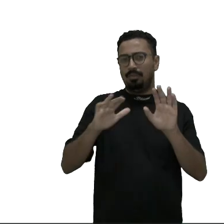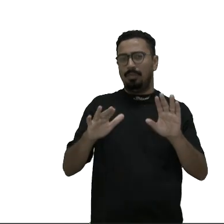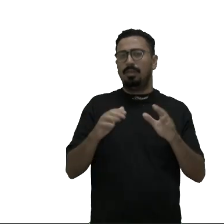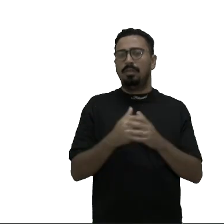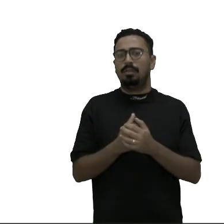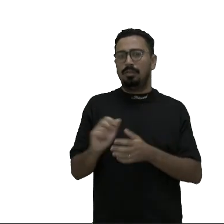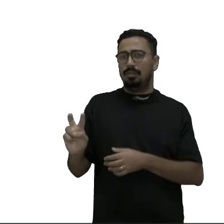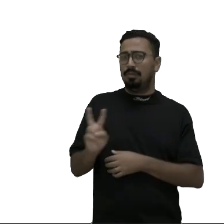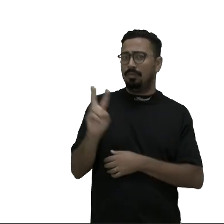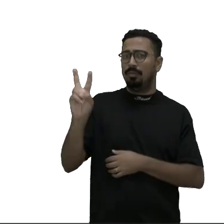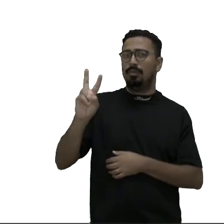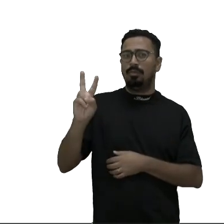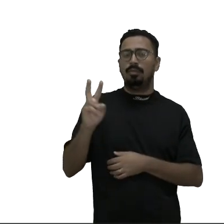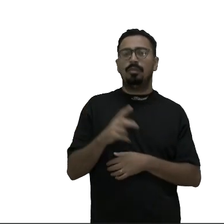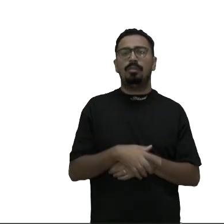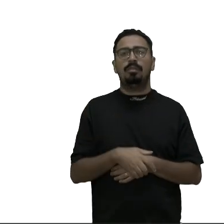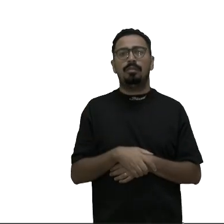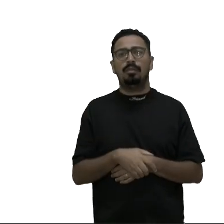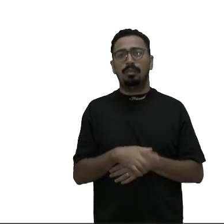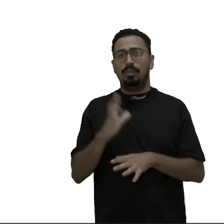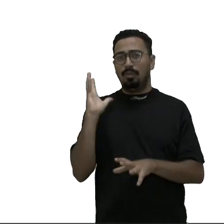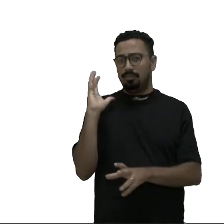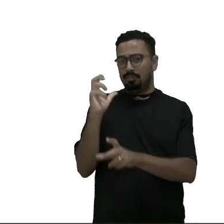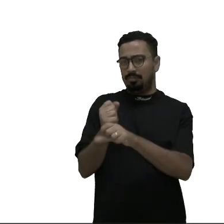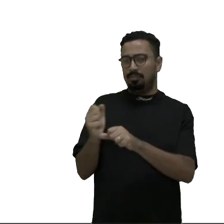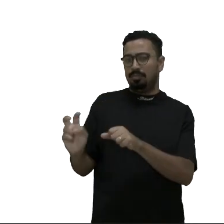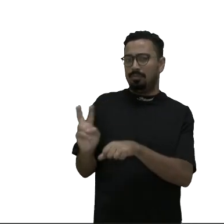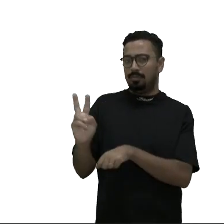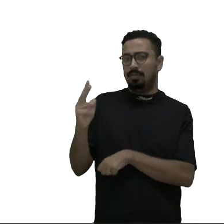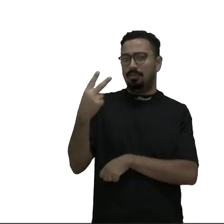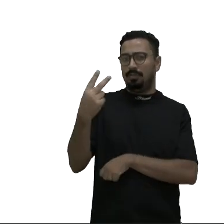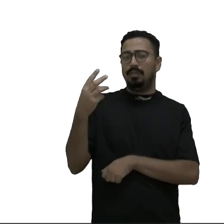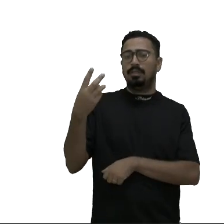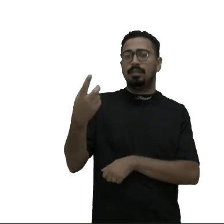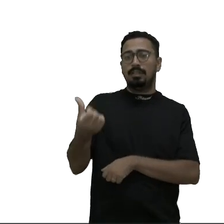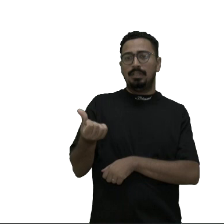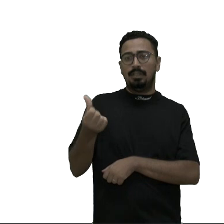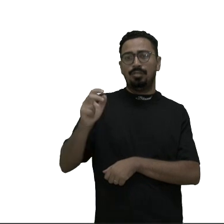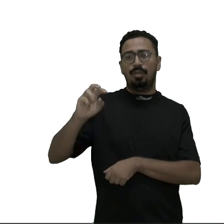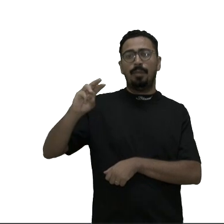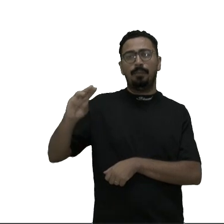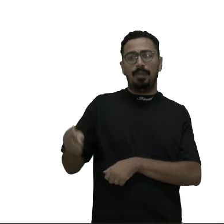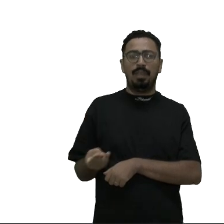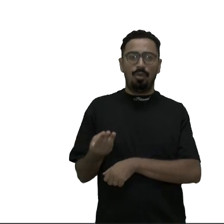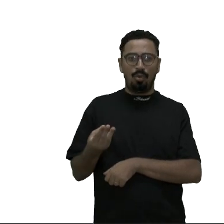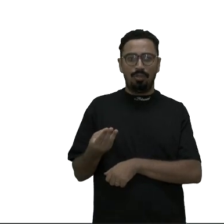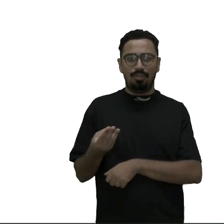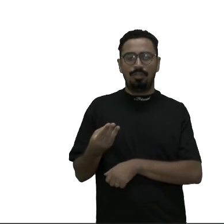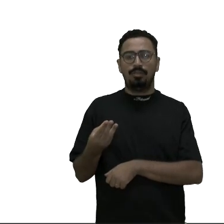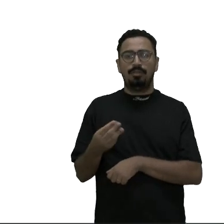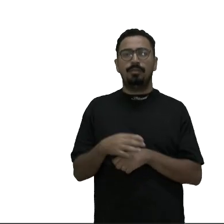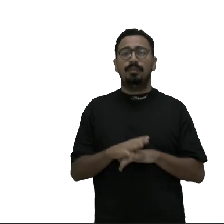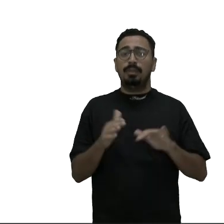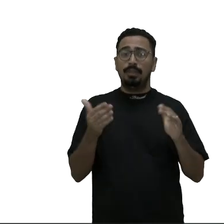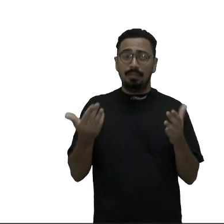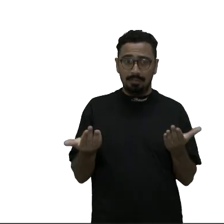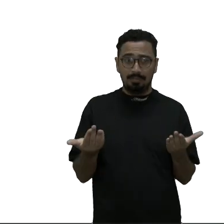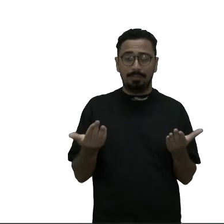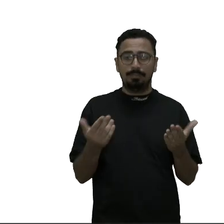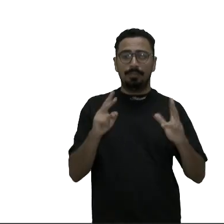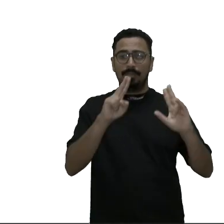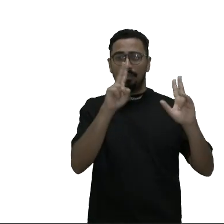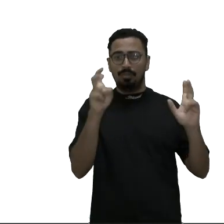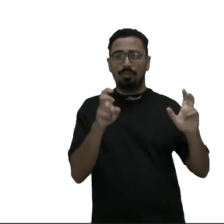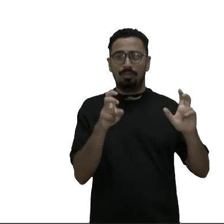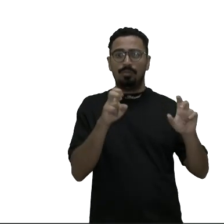corresponde à quantia de 26 milhões avitários. Em relação à questão